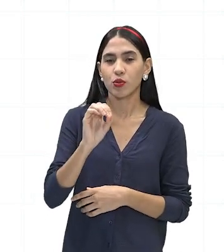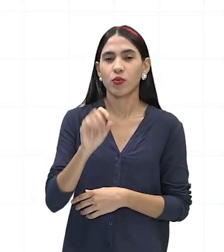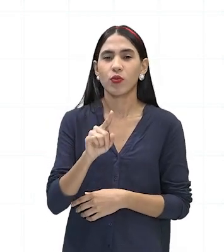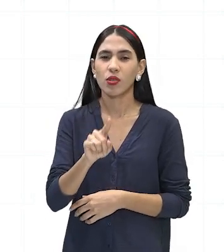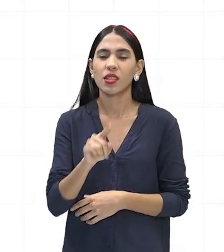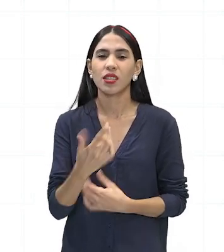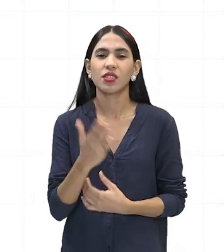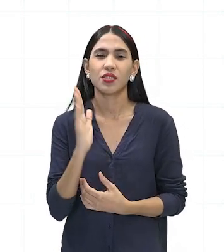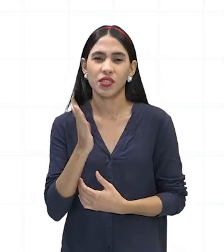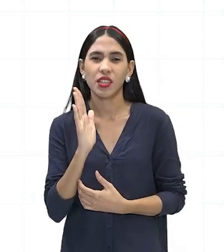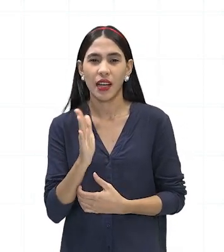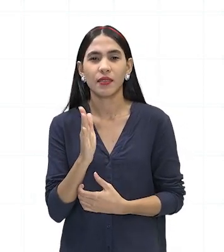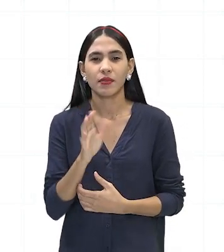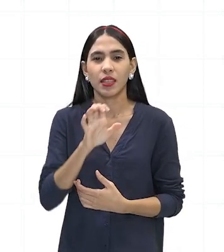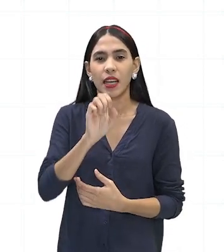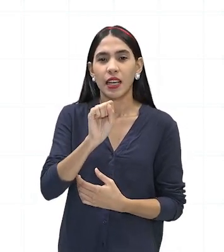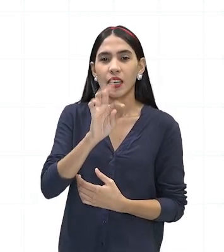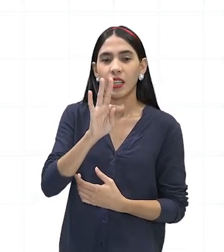já está